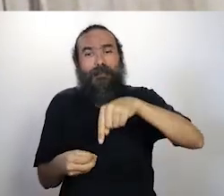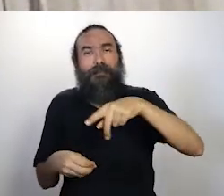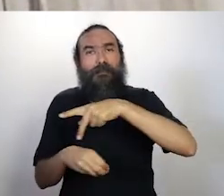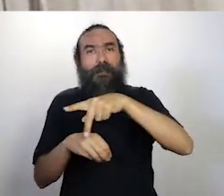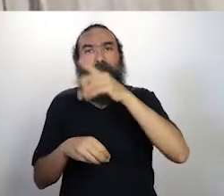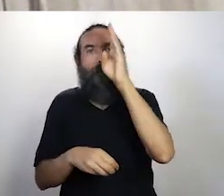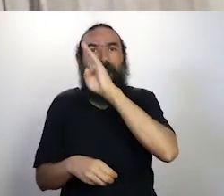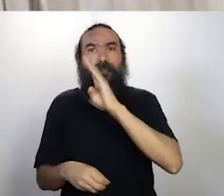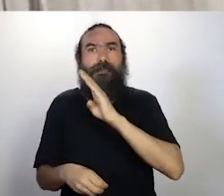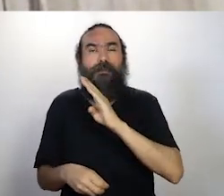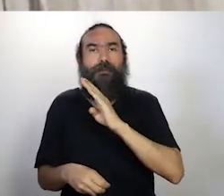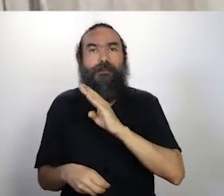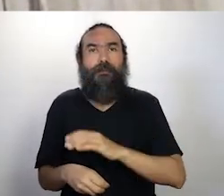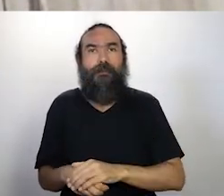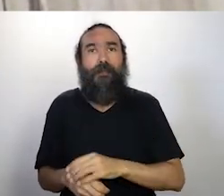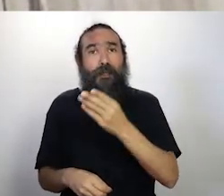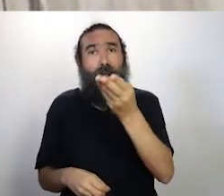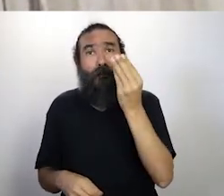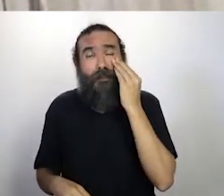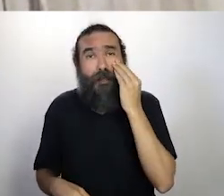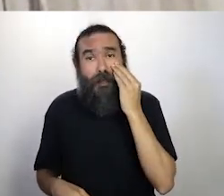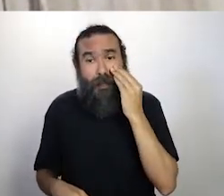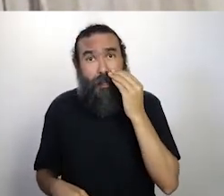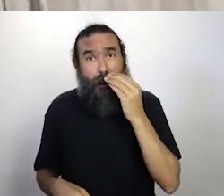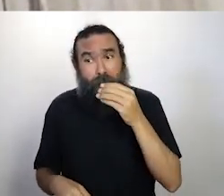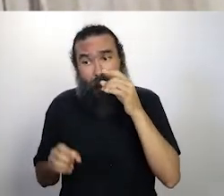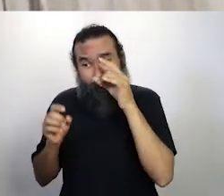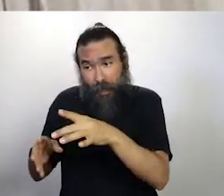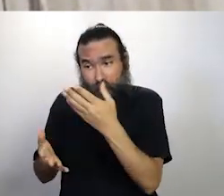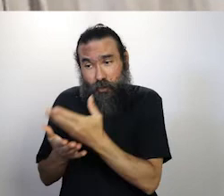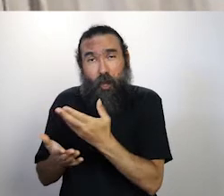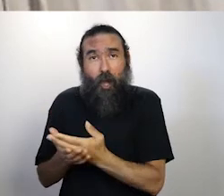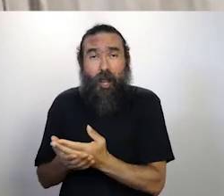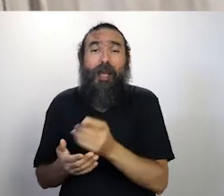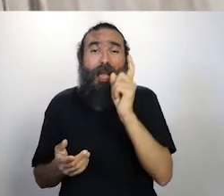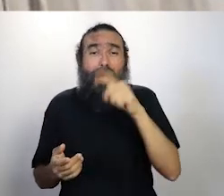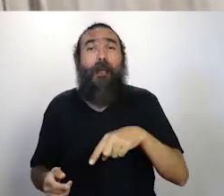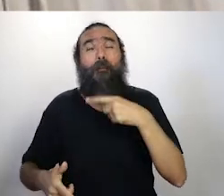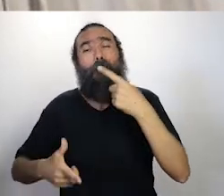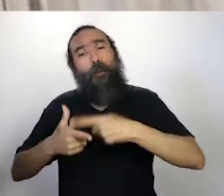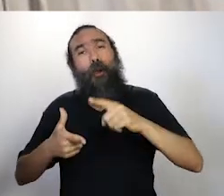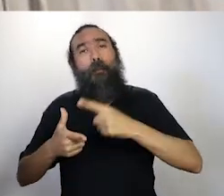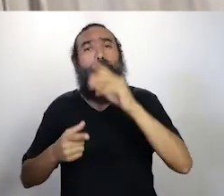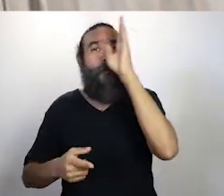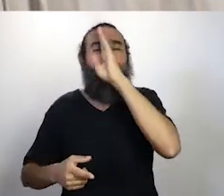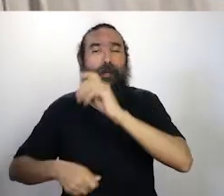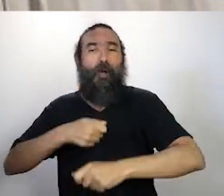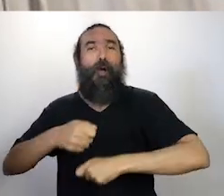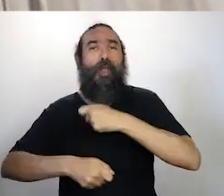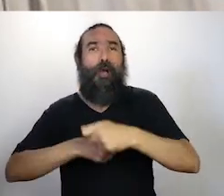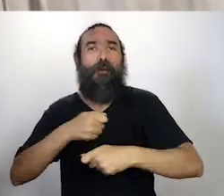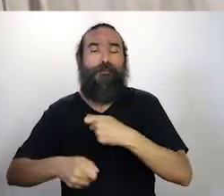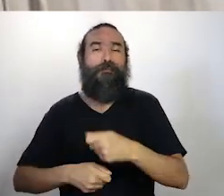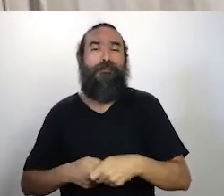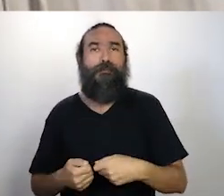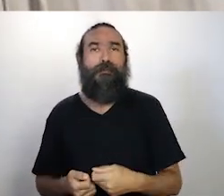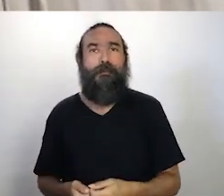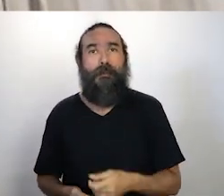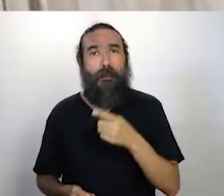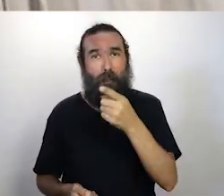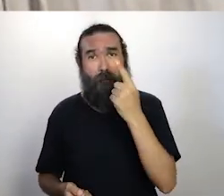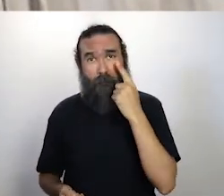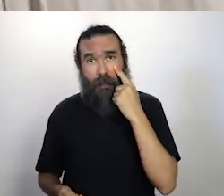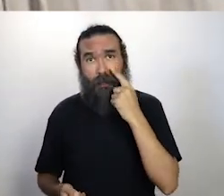o custo disso, inclusive, para a economia, é absurdo. Se a gente pegar hoje e somar o custo da evasão escolar de alunos e alunas no Brasil todos os